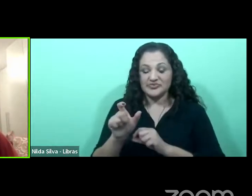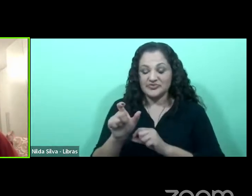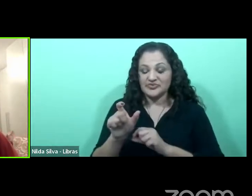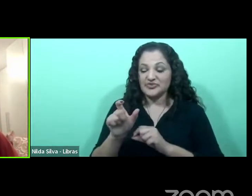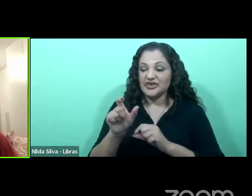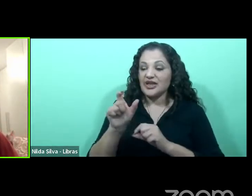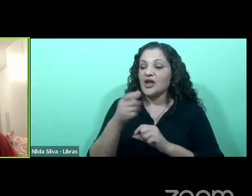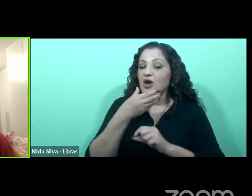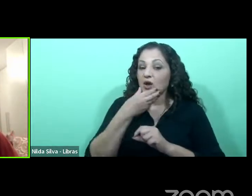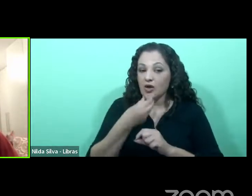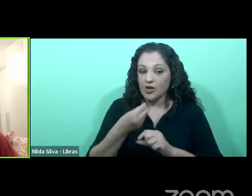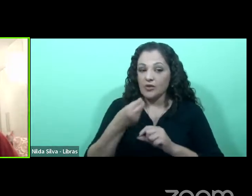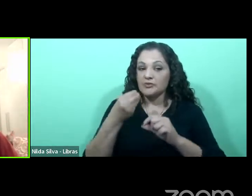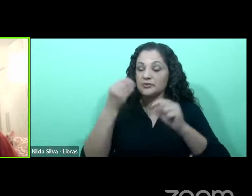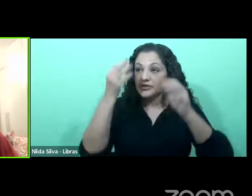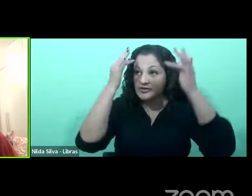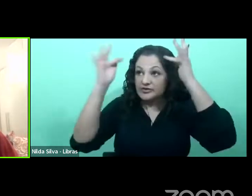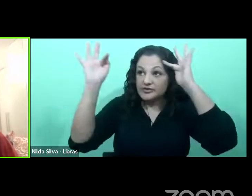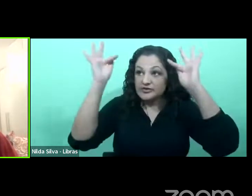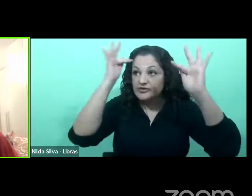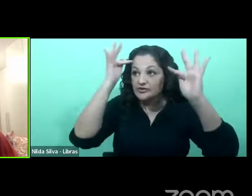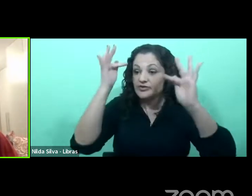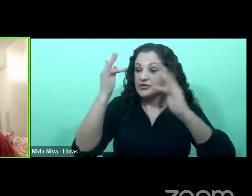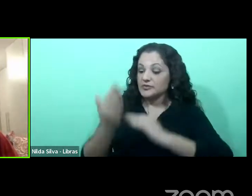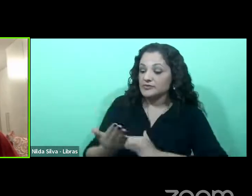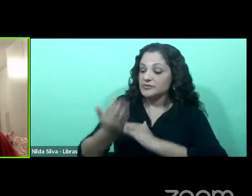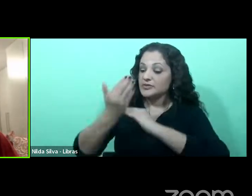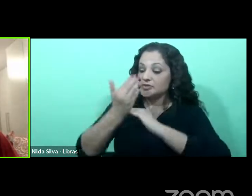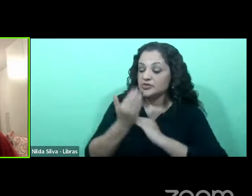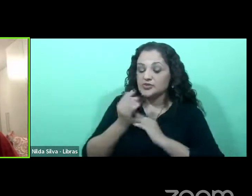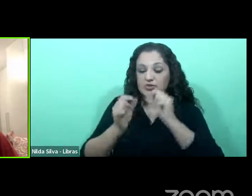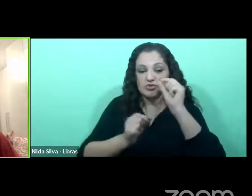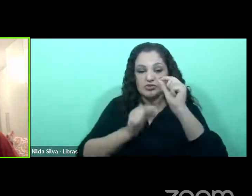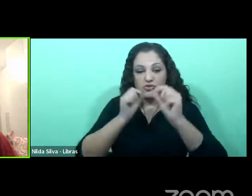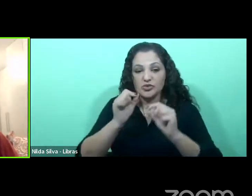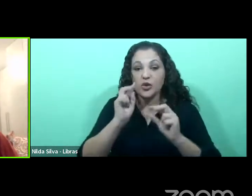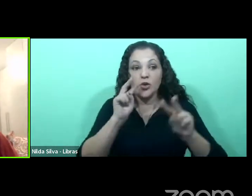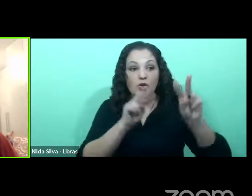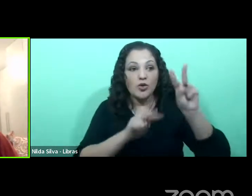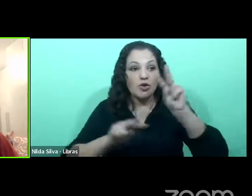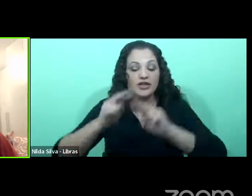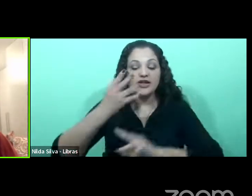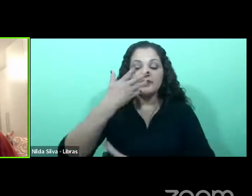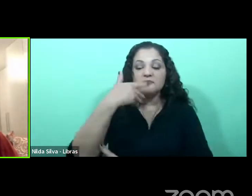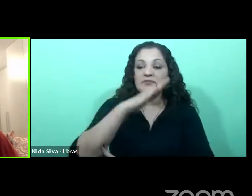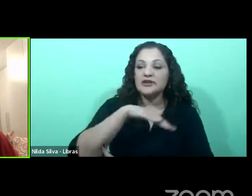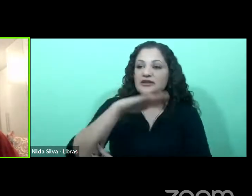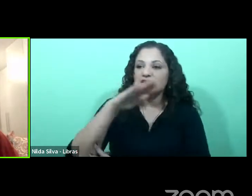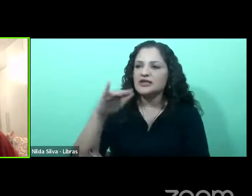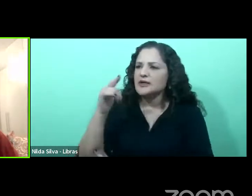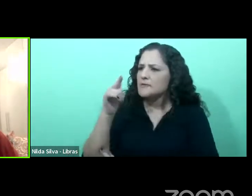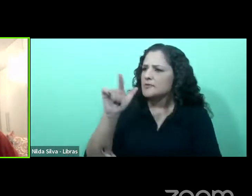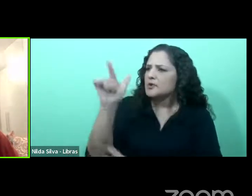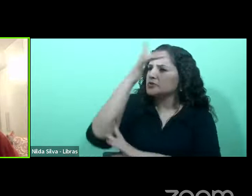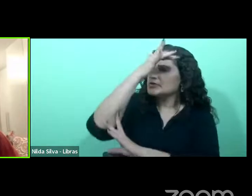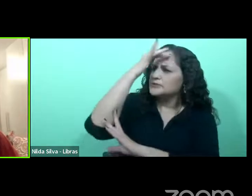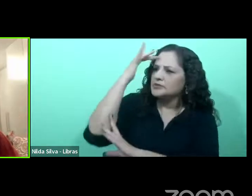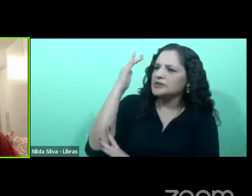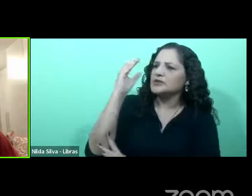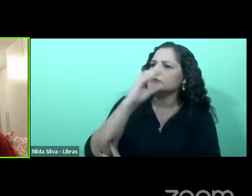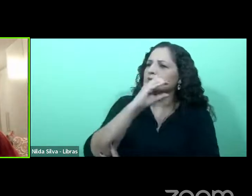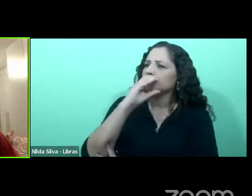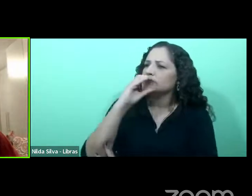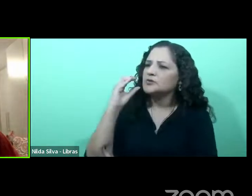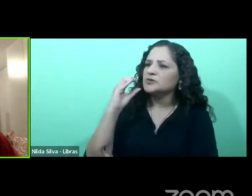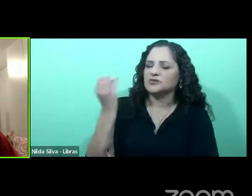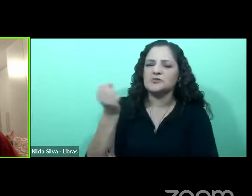da alteridade, sobre olhar para o outro, para a criança, para o adulto, para o velho, mas não olhar com meus olhos,